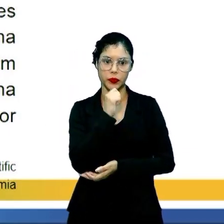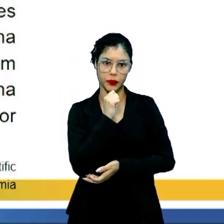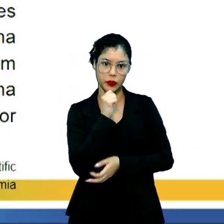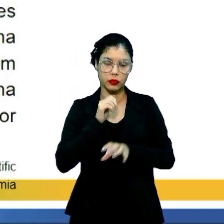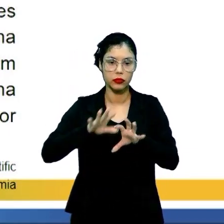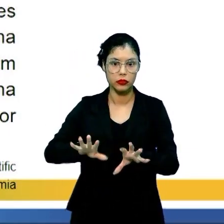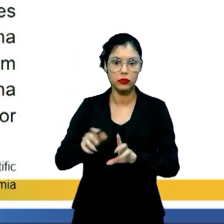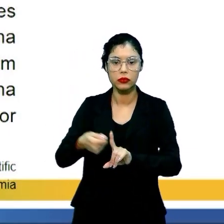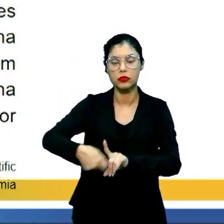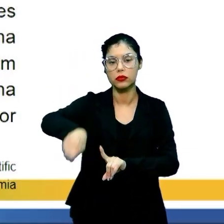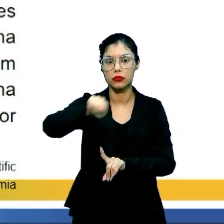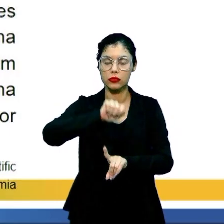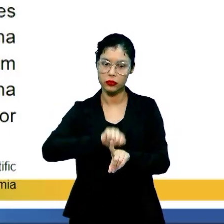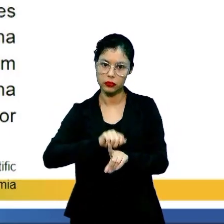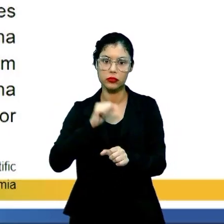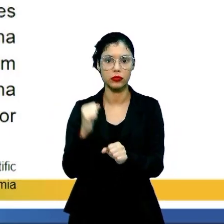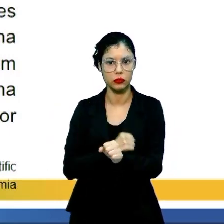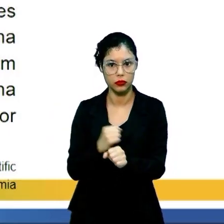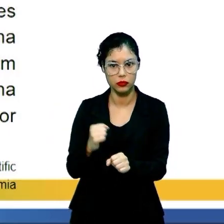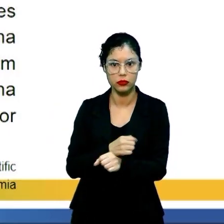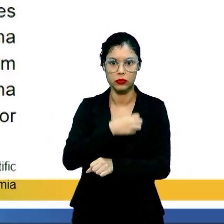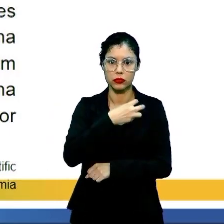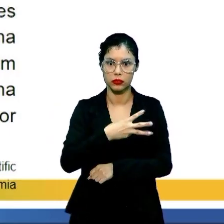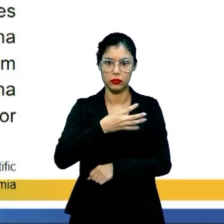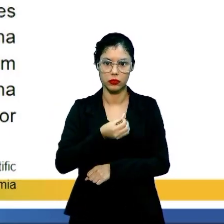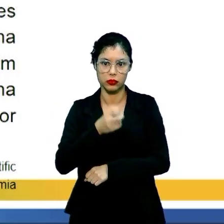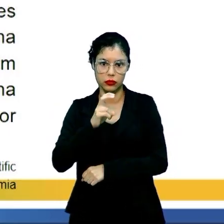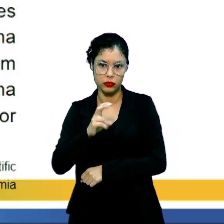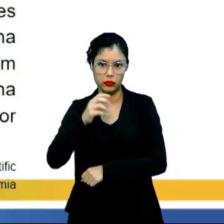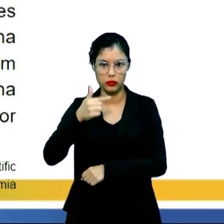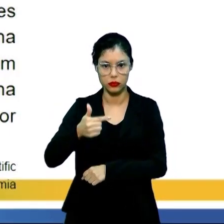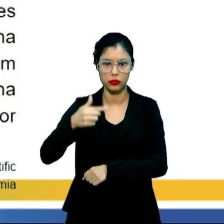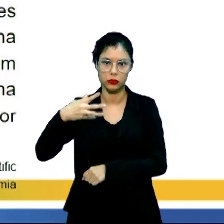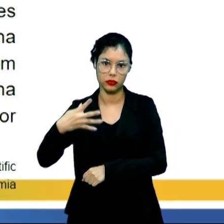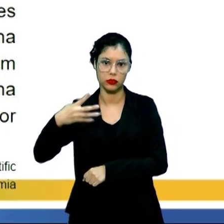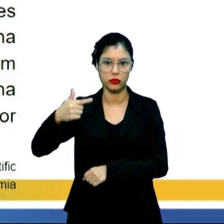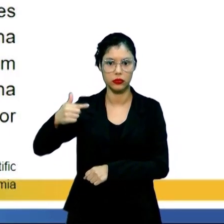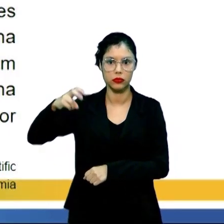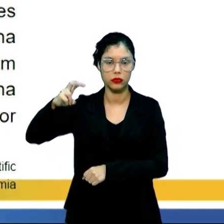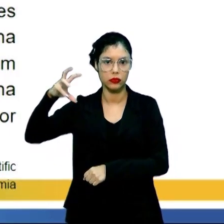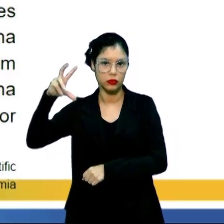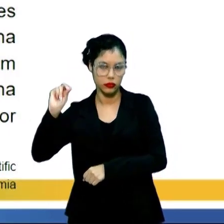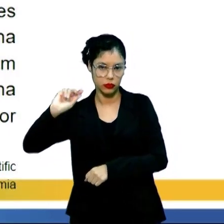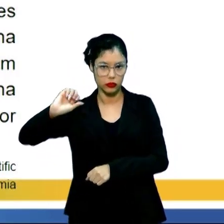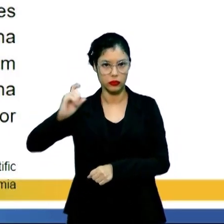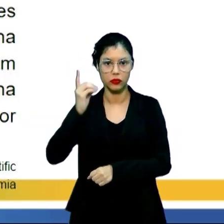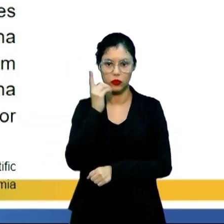Isso equivale a dizer que nesse calendário, um ano tem 365